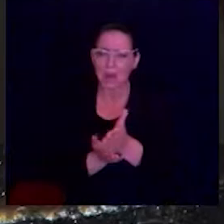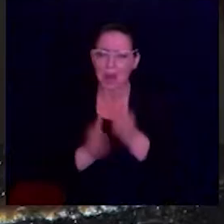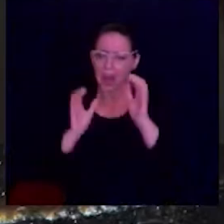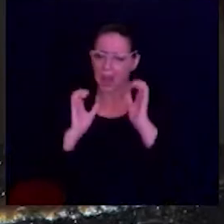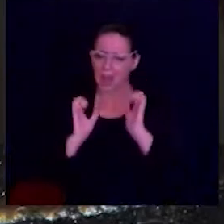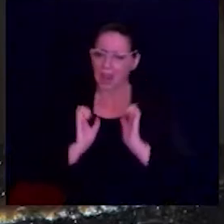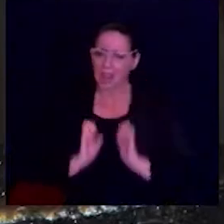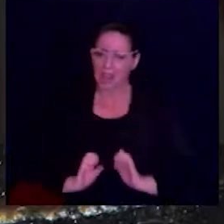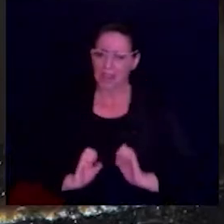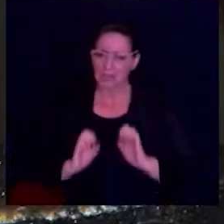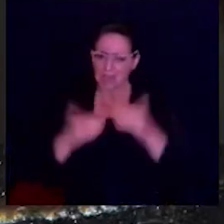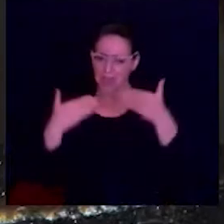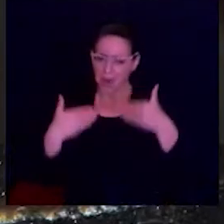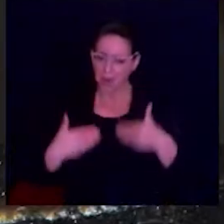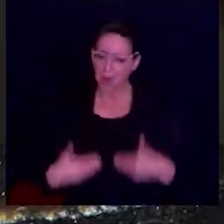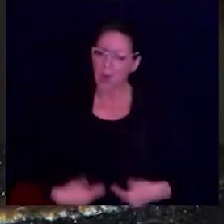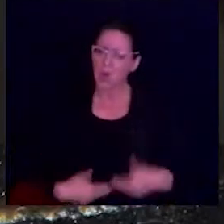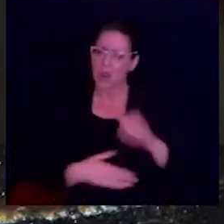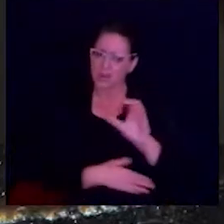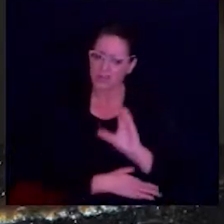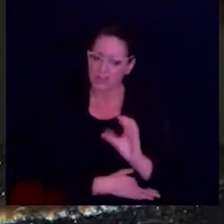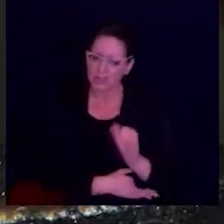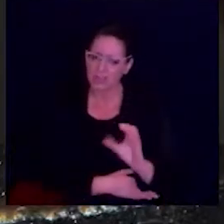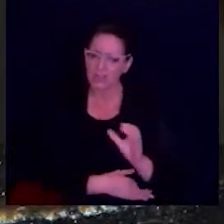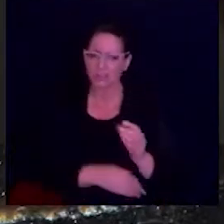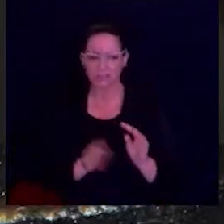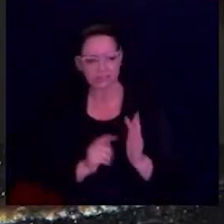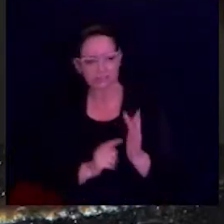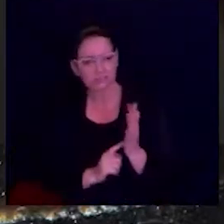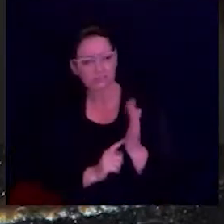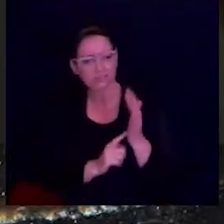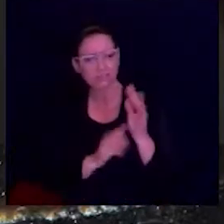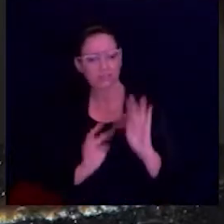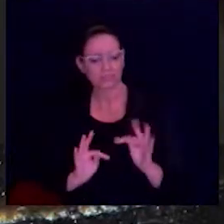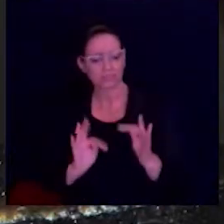da ciência, usar a tecnologia em benefício da